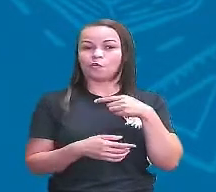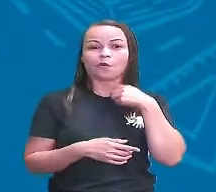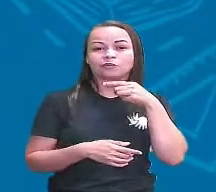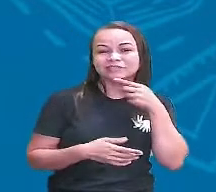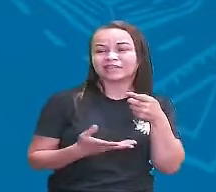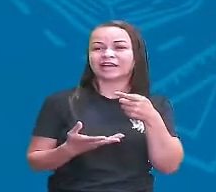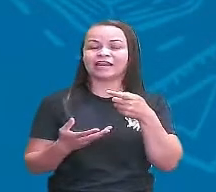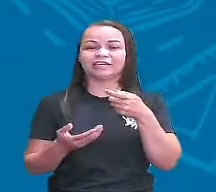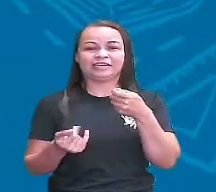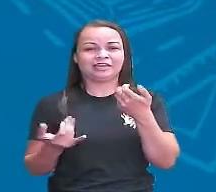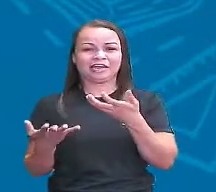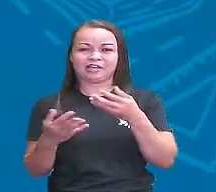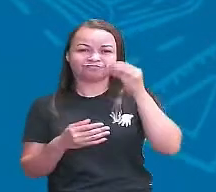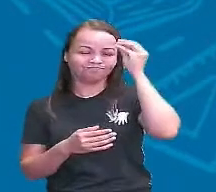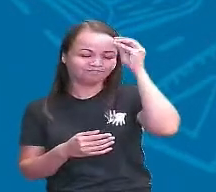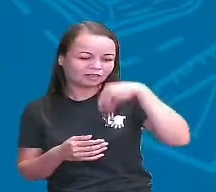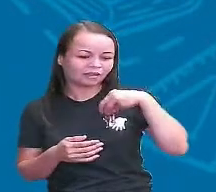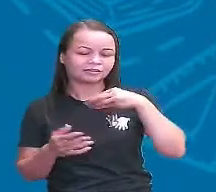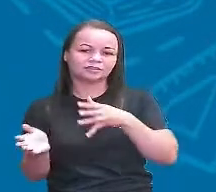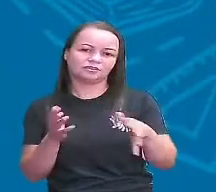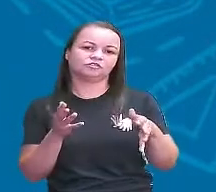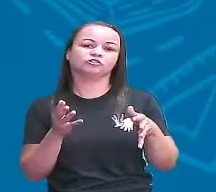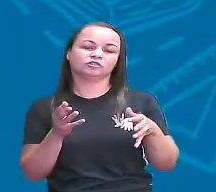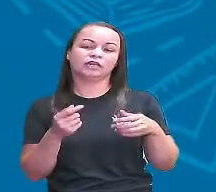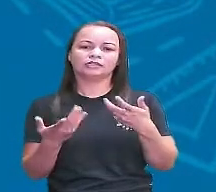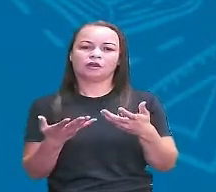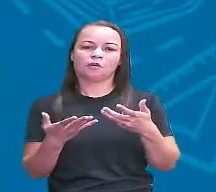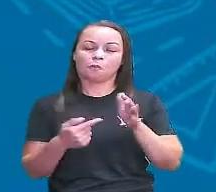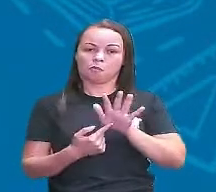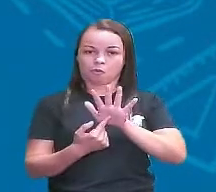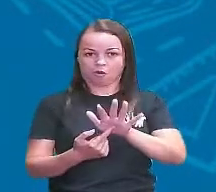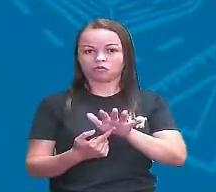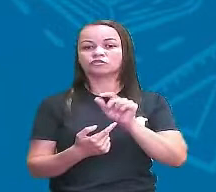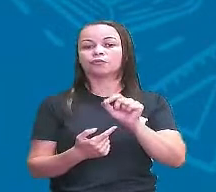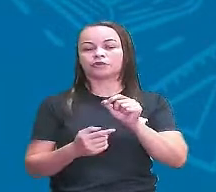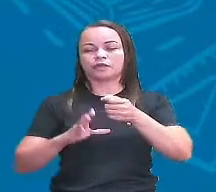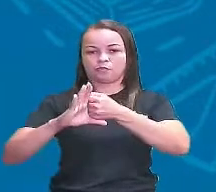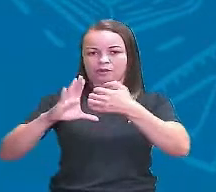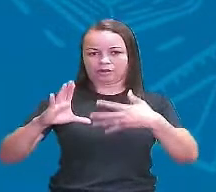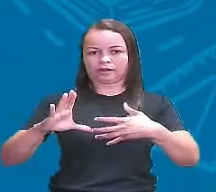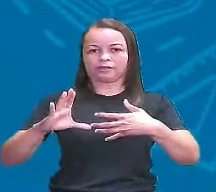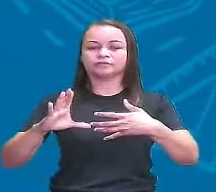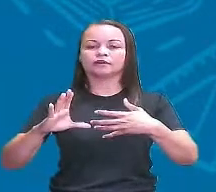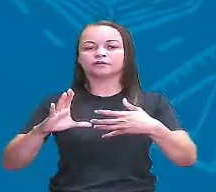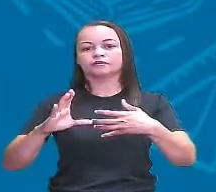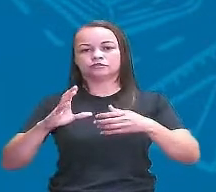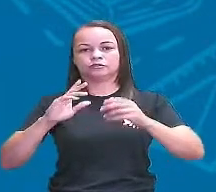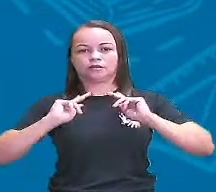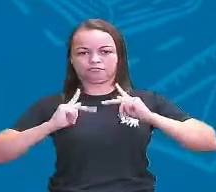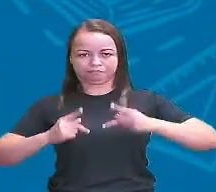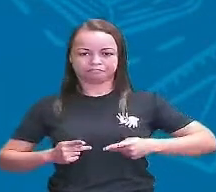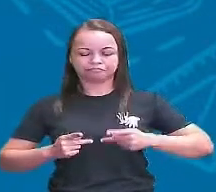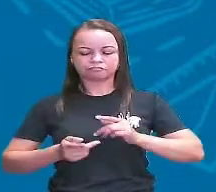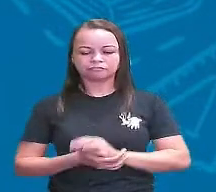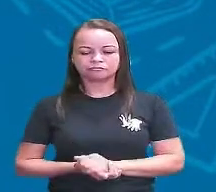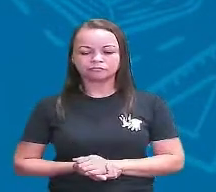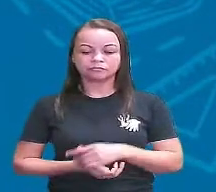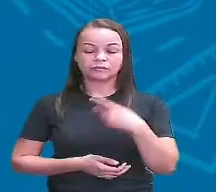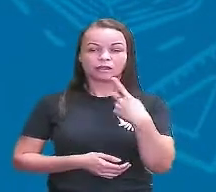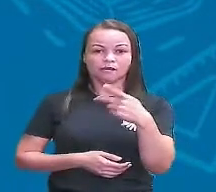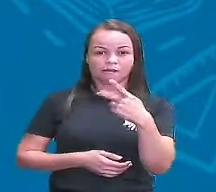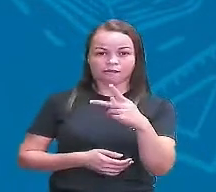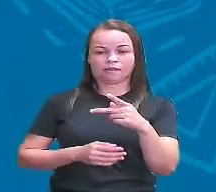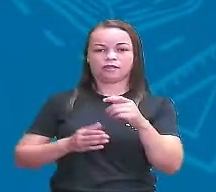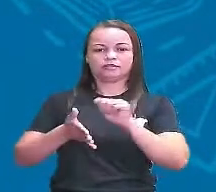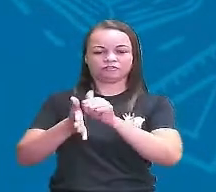desistindo. Isso também mostra uma característica humana. Essa fábula, ela tem como